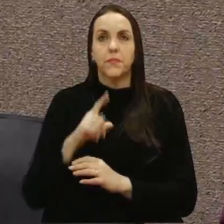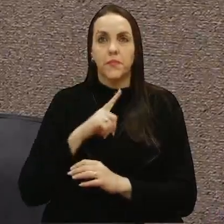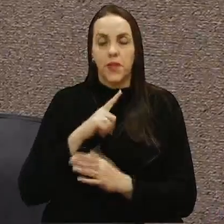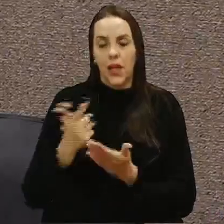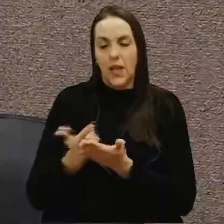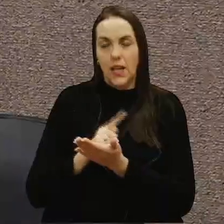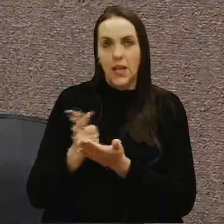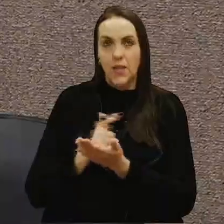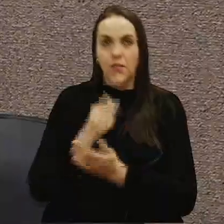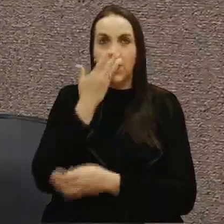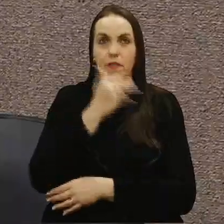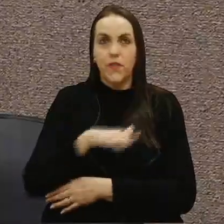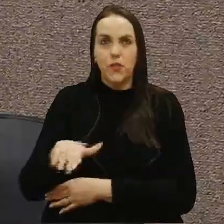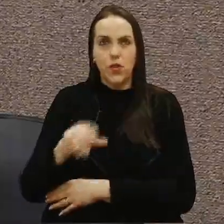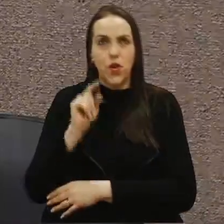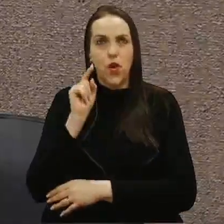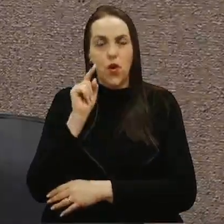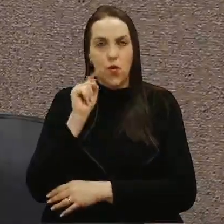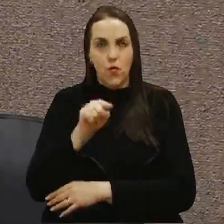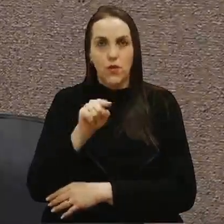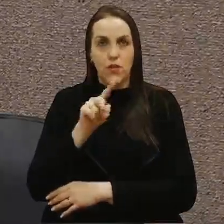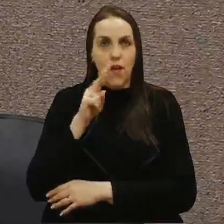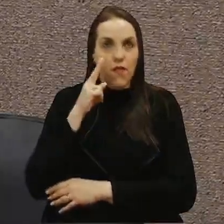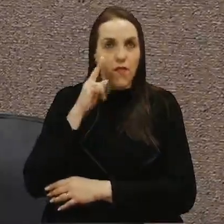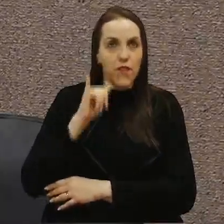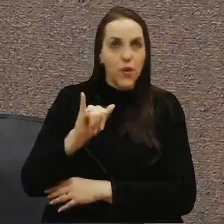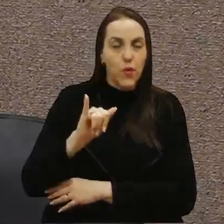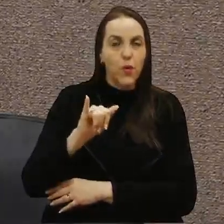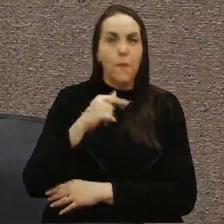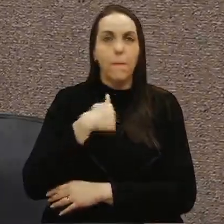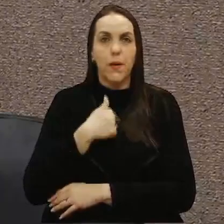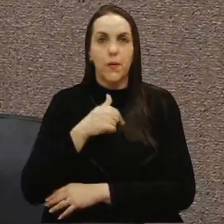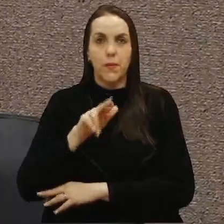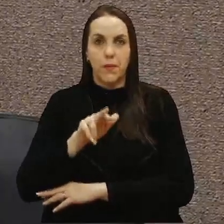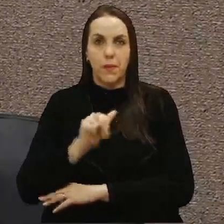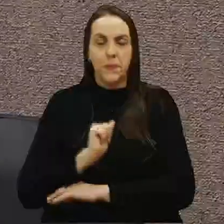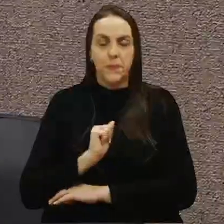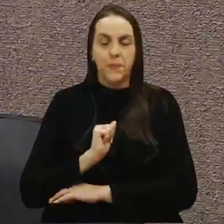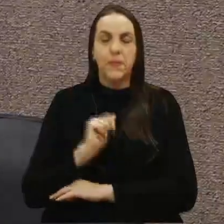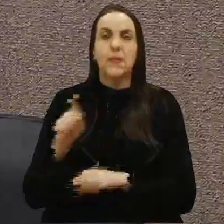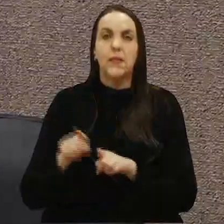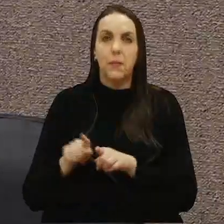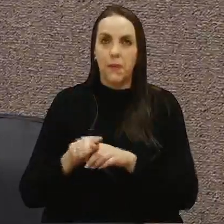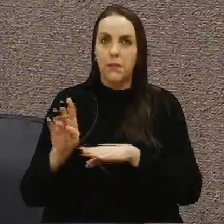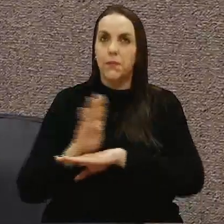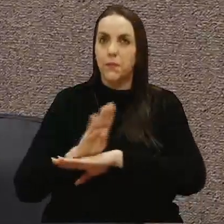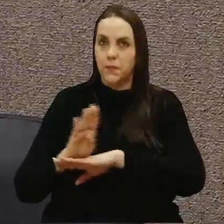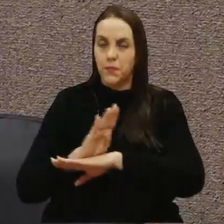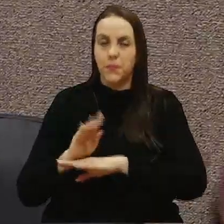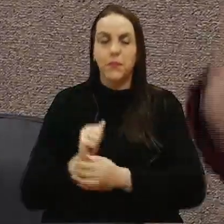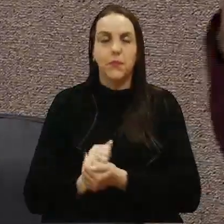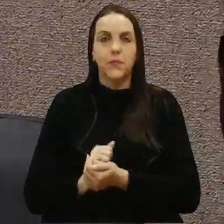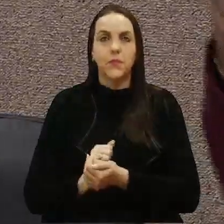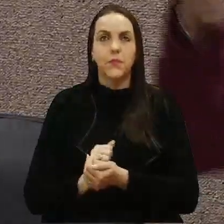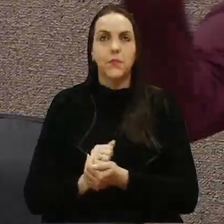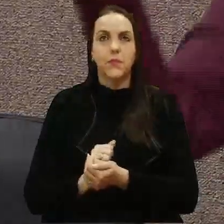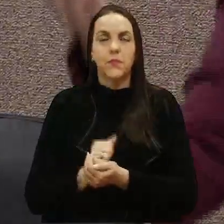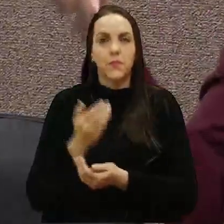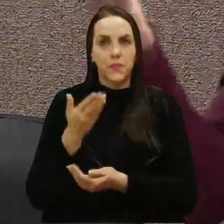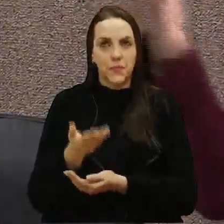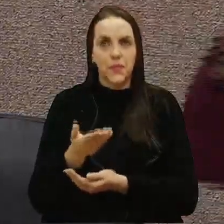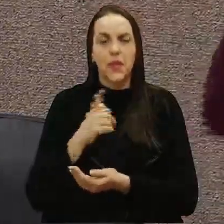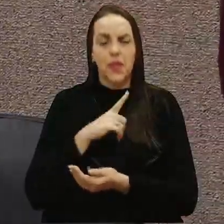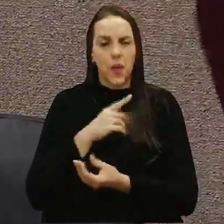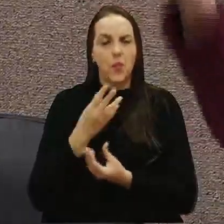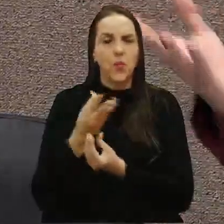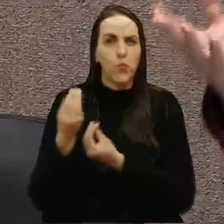Meu Irmão, do Sérgio Vieira Brandão, e também conquistou o bronze pela obra. E nós temos visto muito